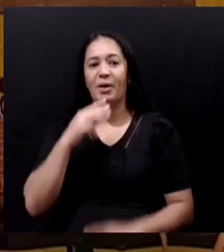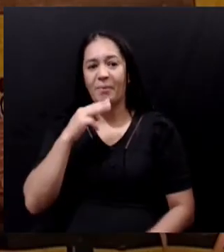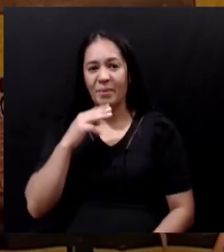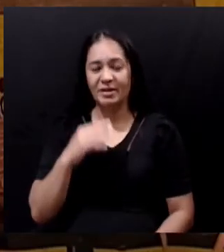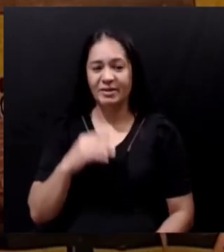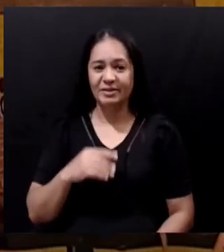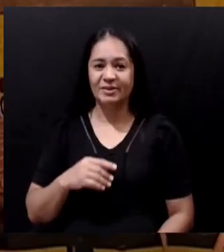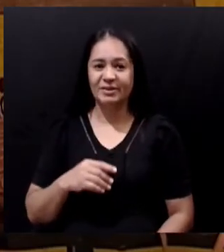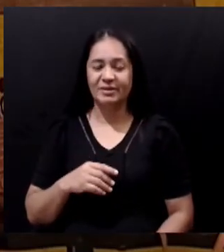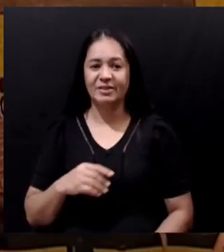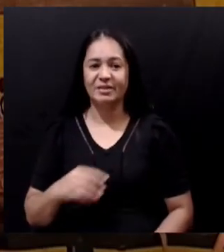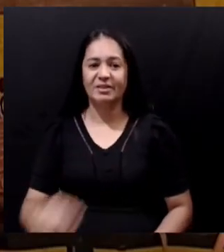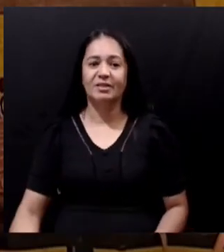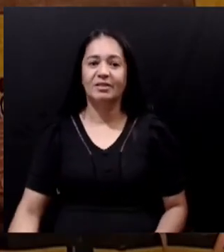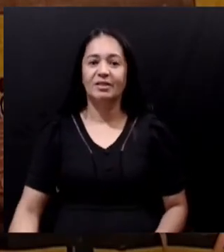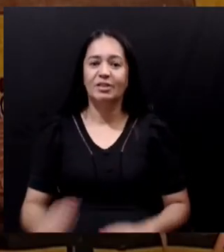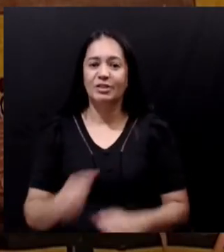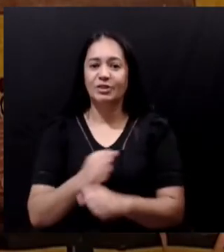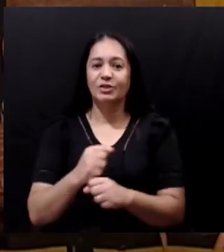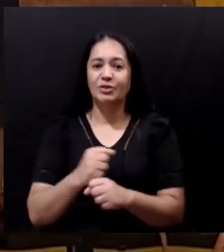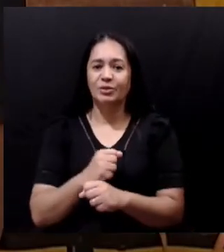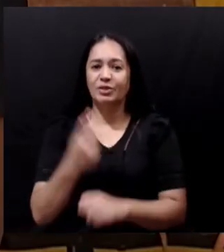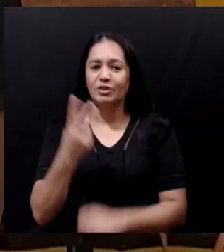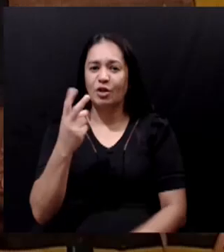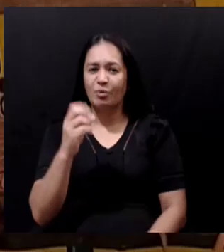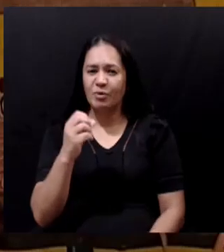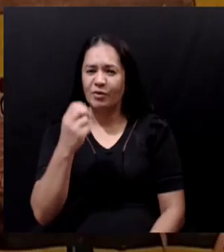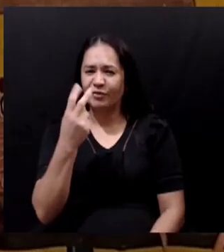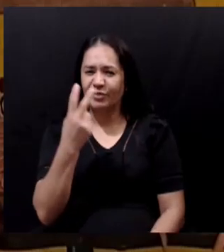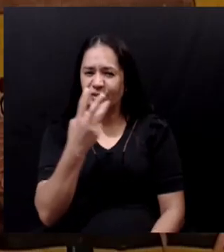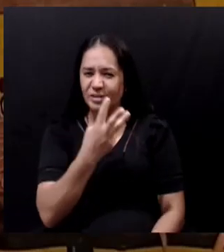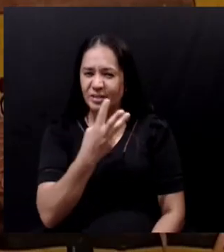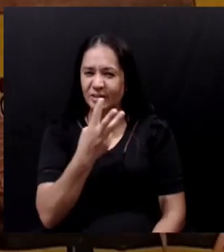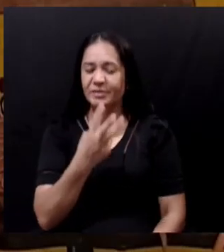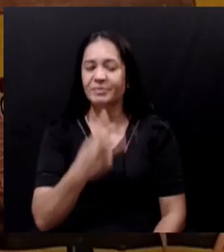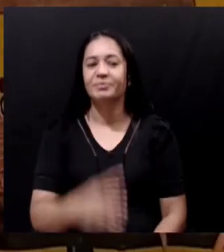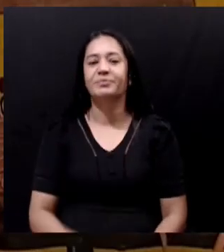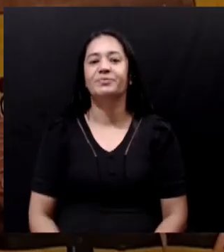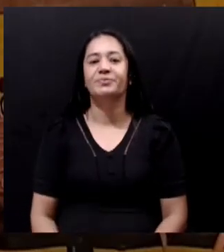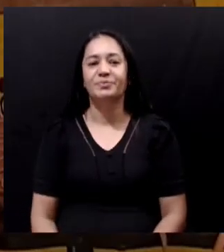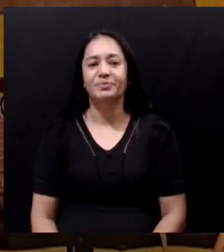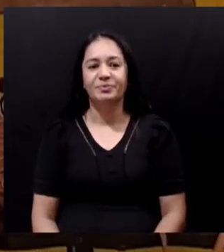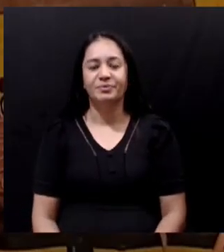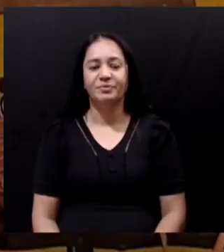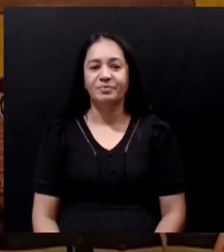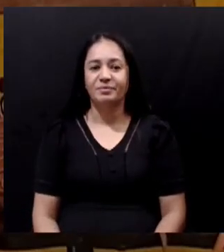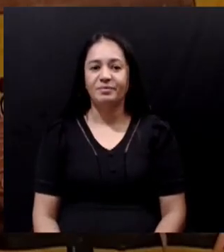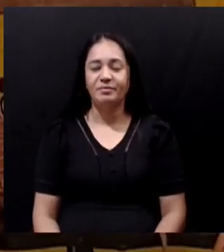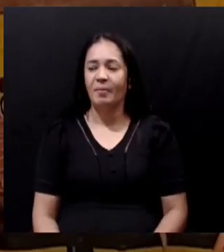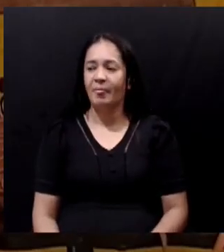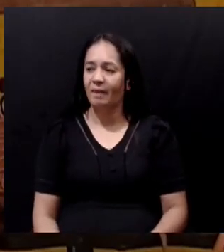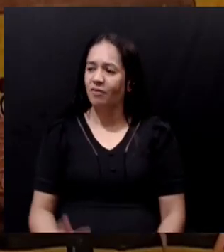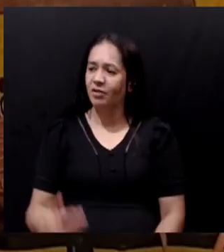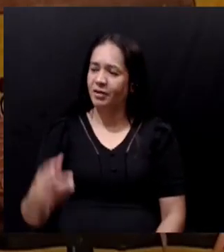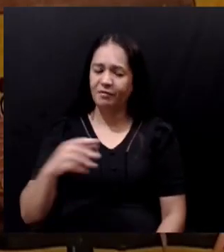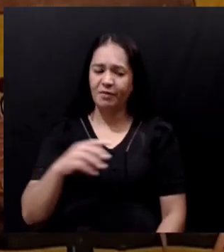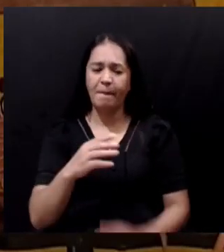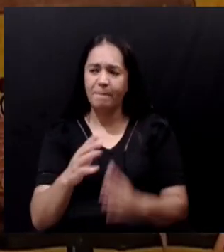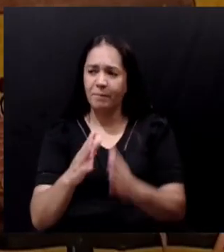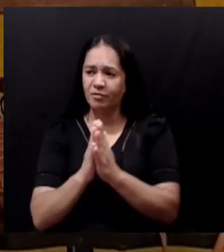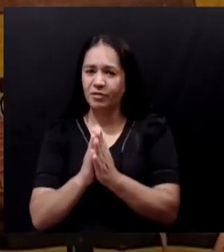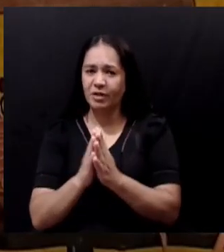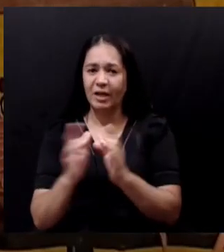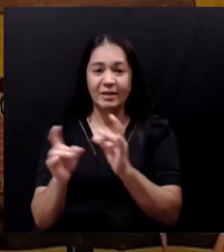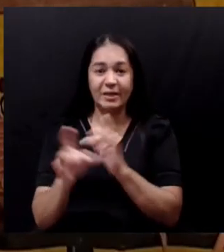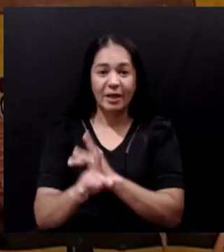ou desse ano? Do ano atrasado. Tem 2 anos que eu já saí, tá. 23. Aí ele falou, fica pelo menos o comida de boteco. Quando terminou o